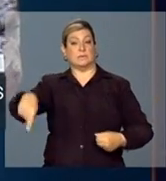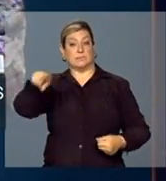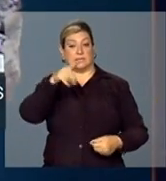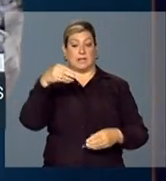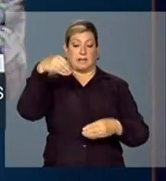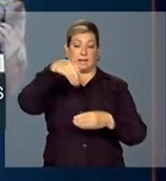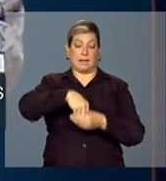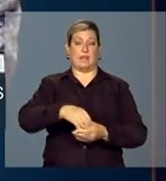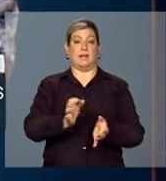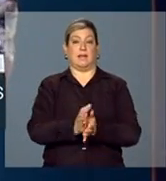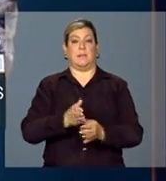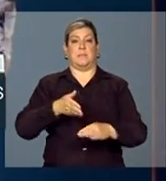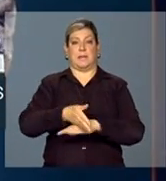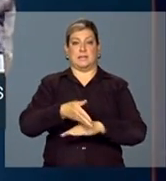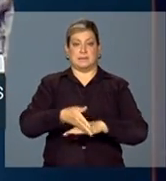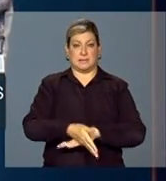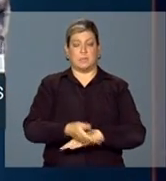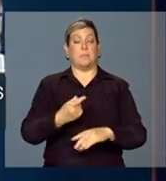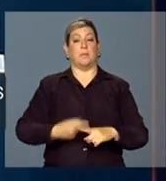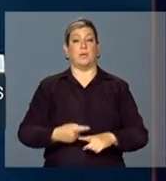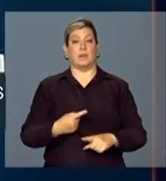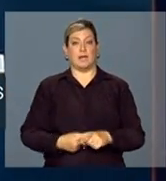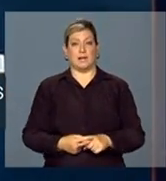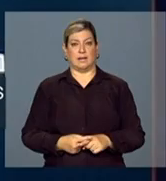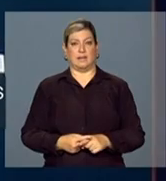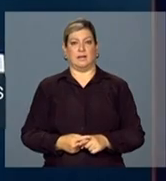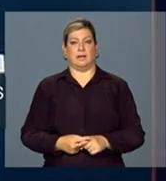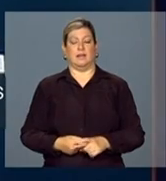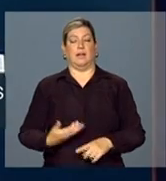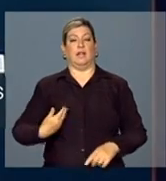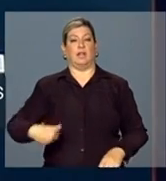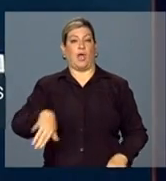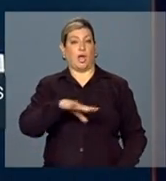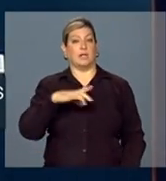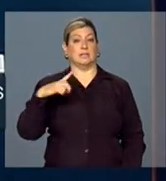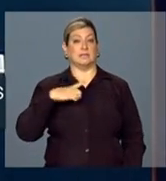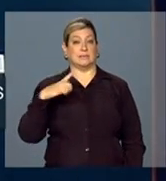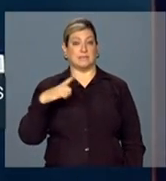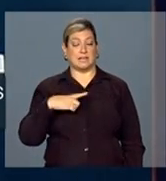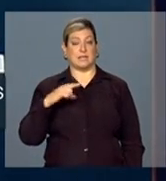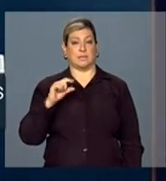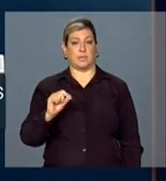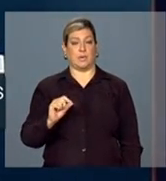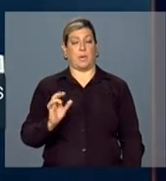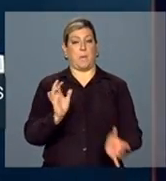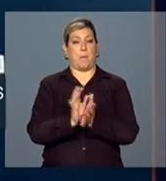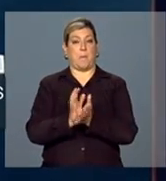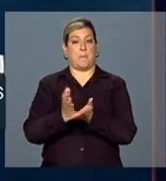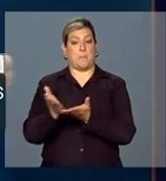participam, porque nós temos, por parte